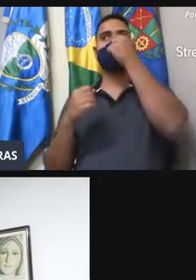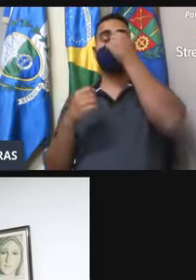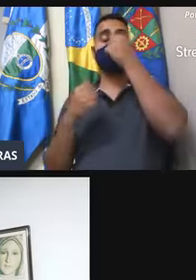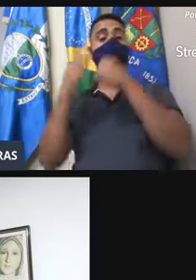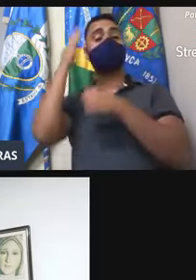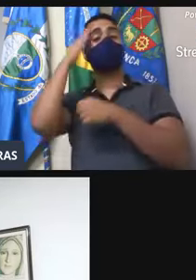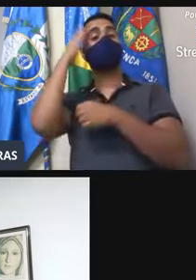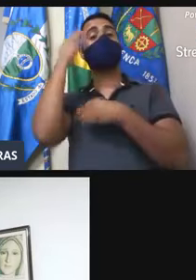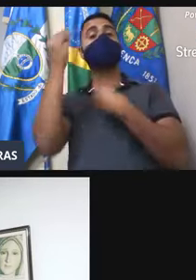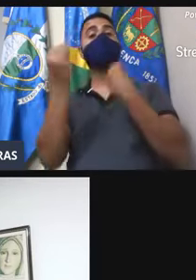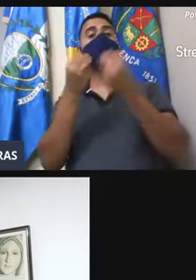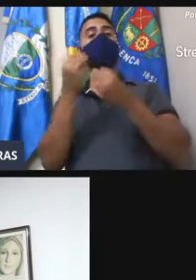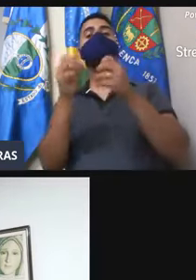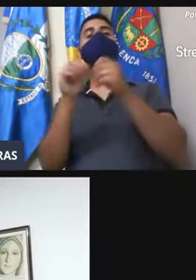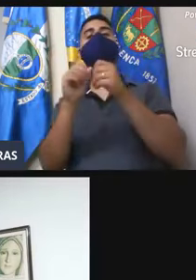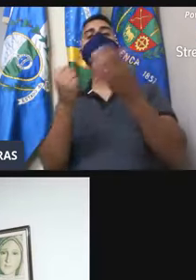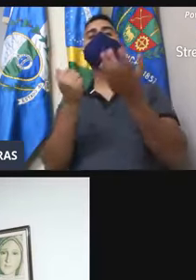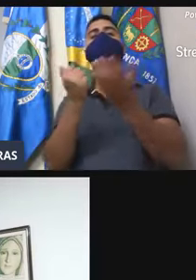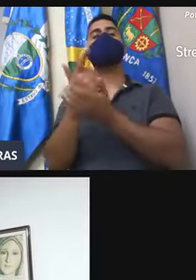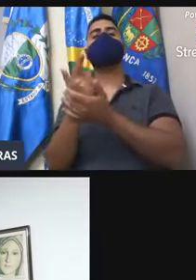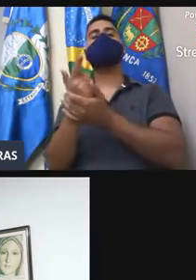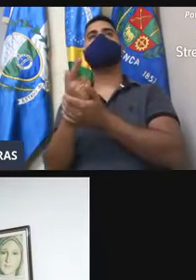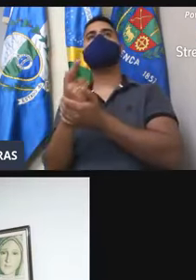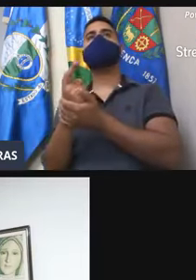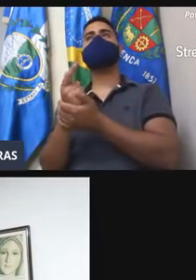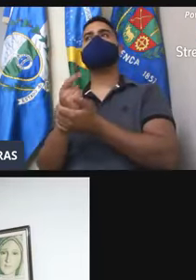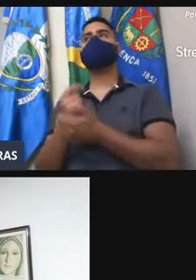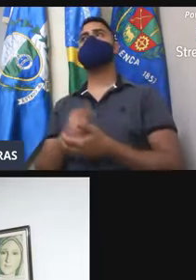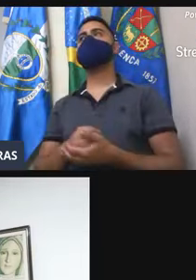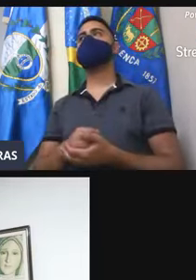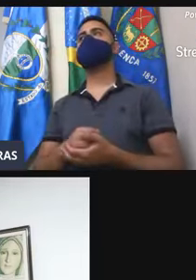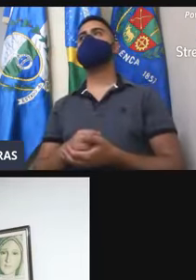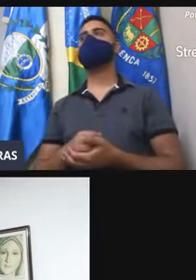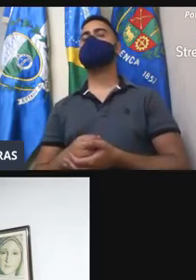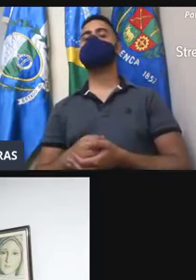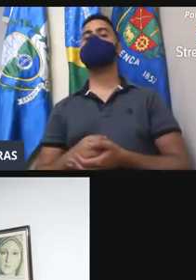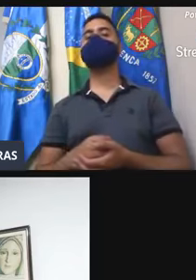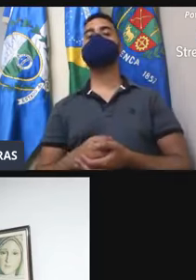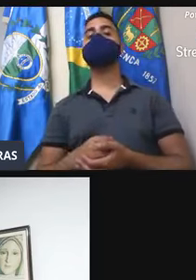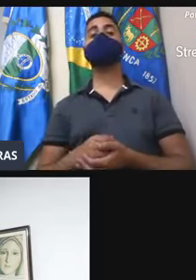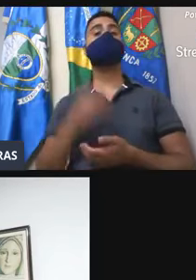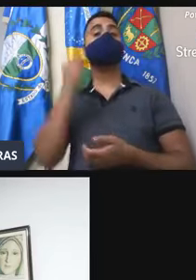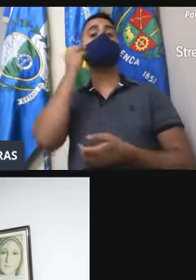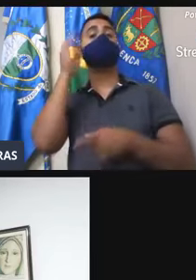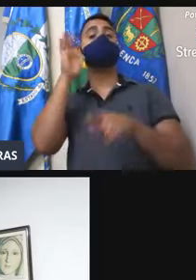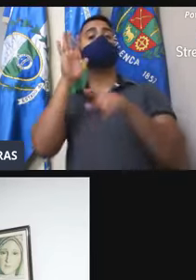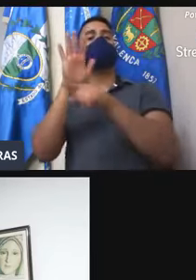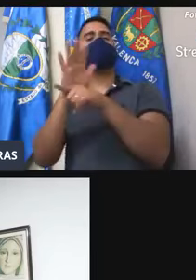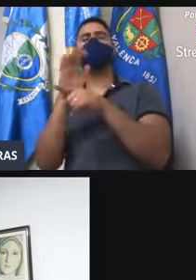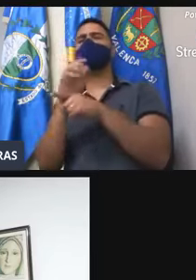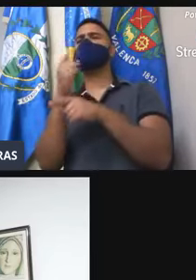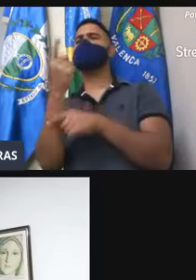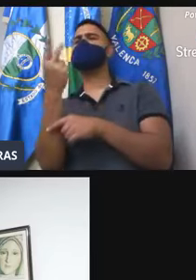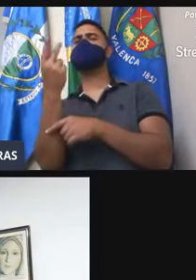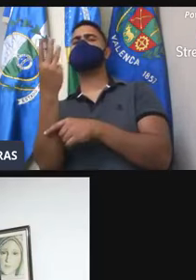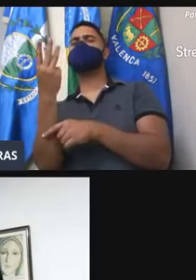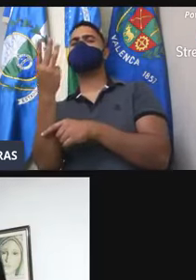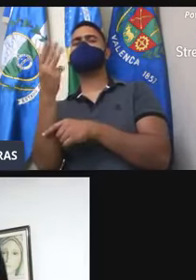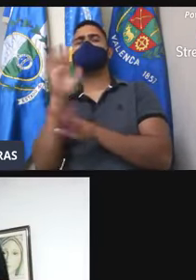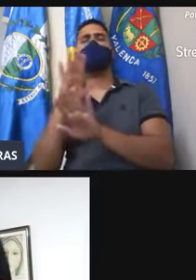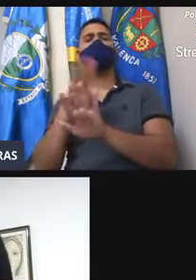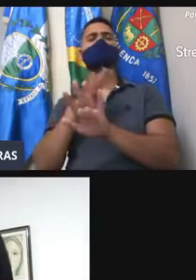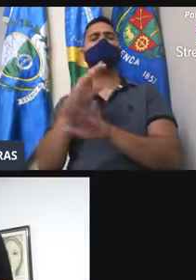gostaria de saber da senhora como é que é isso, como é que a gente pode, como a gente pode socorrer a isso, porque não é uma nem duas, já é a